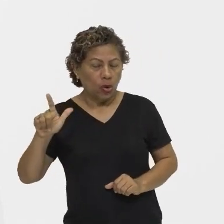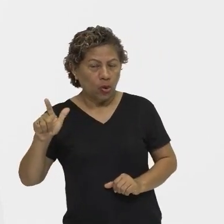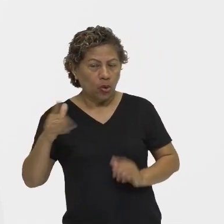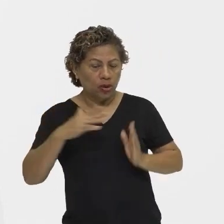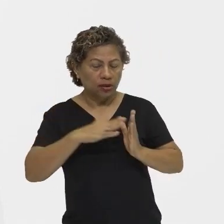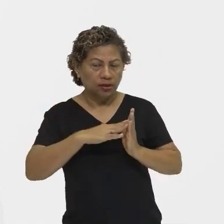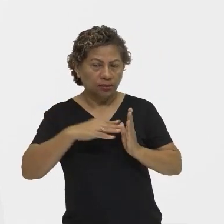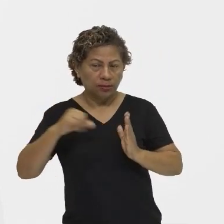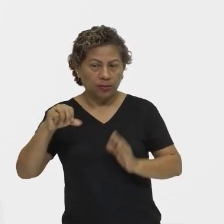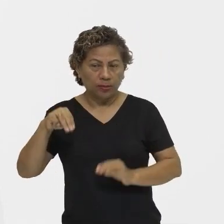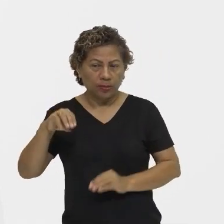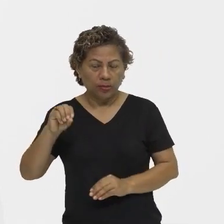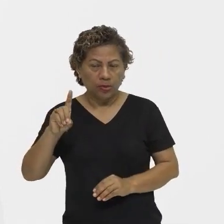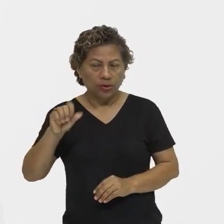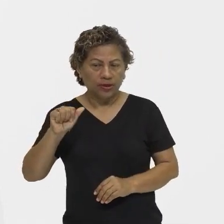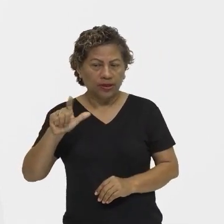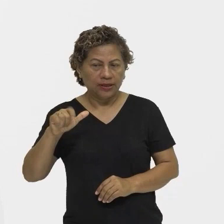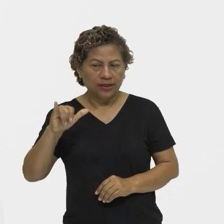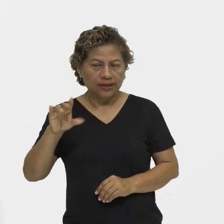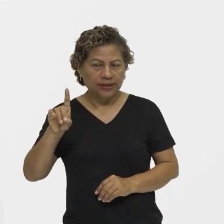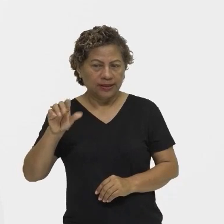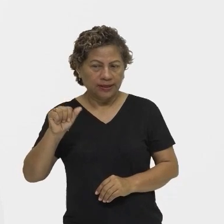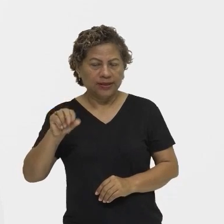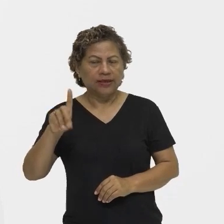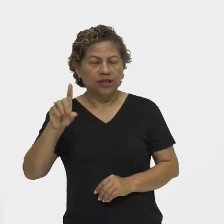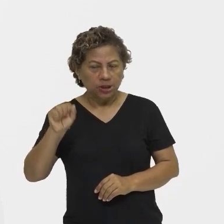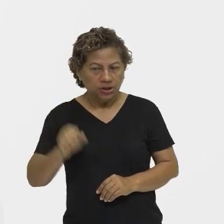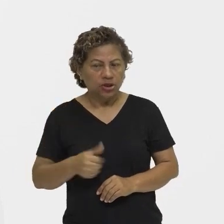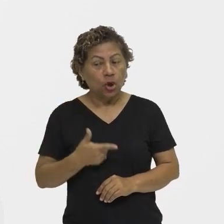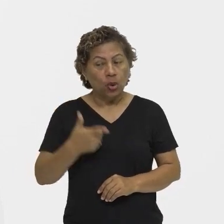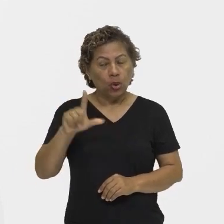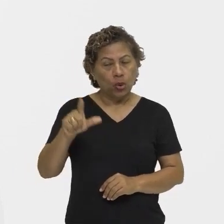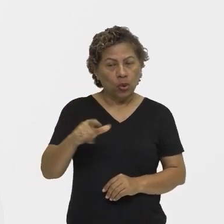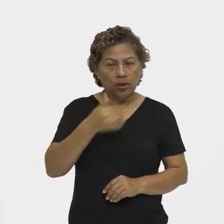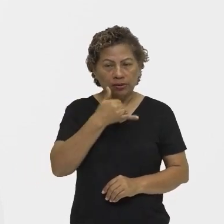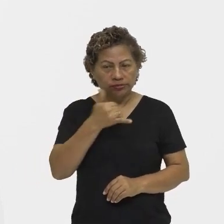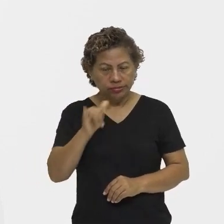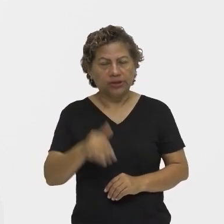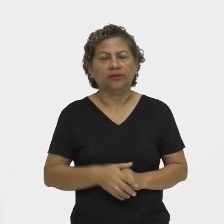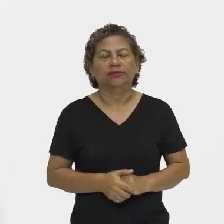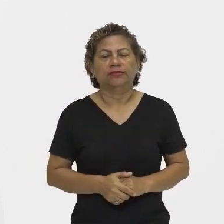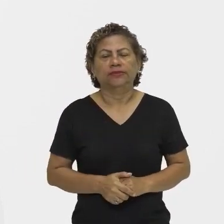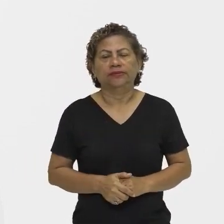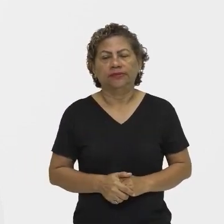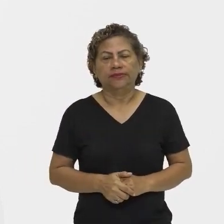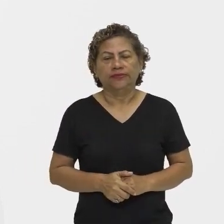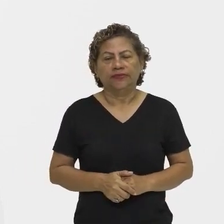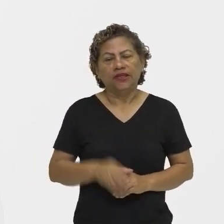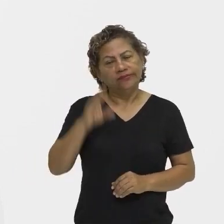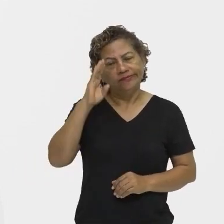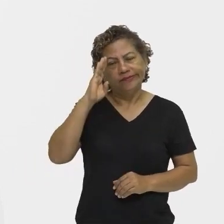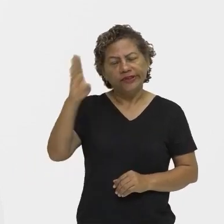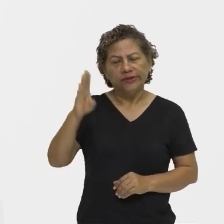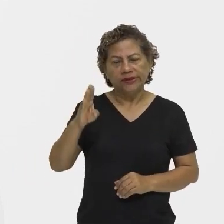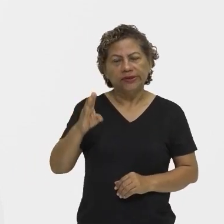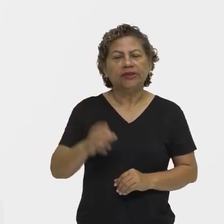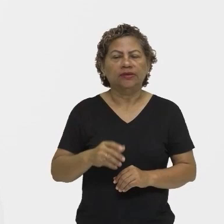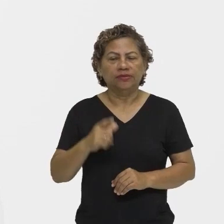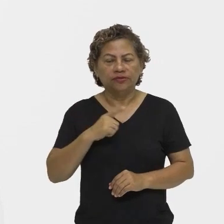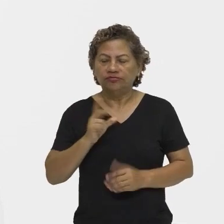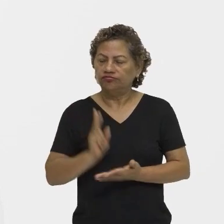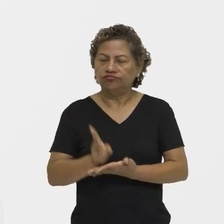modalidade, para outra forma de energia. Esse princípio aí é o que a gente conhece como o princípio da conservação de